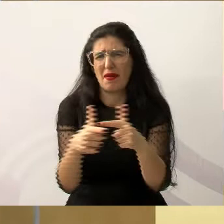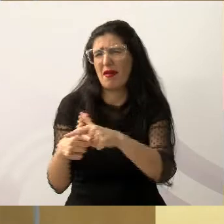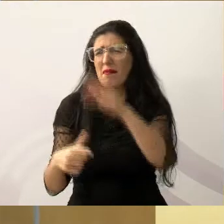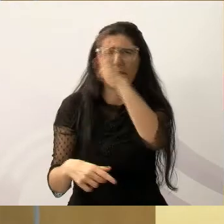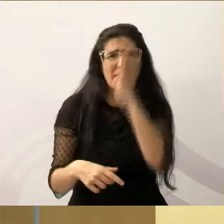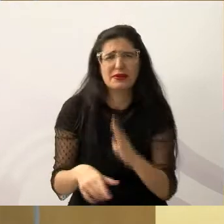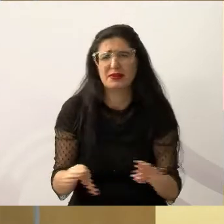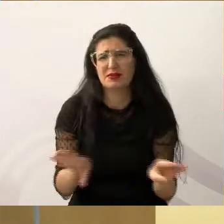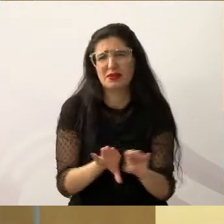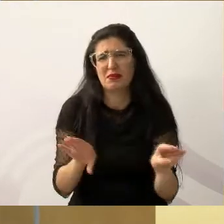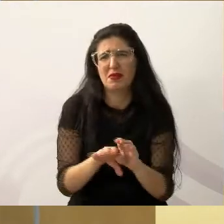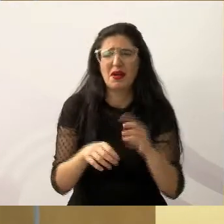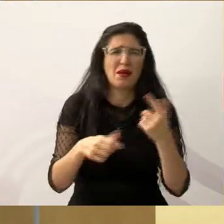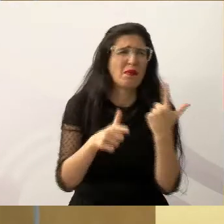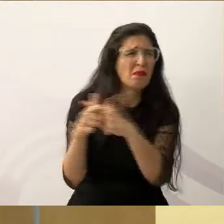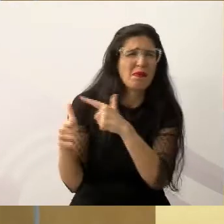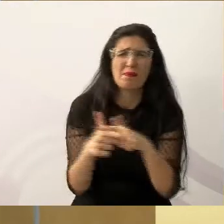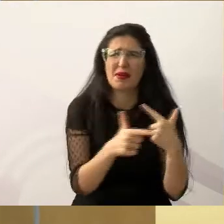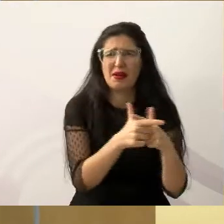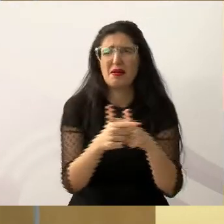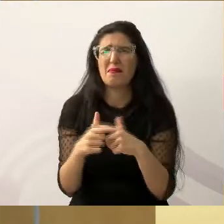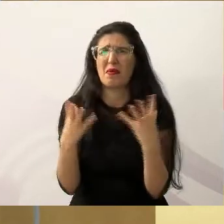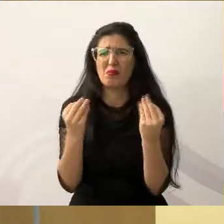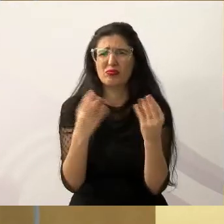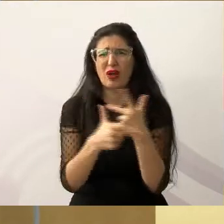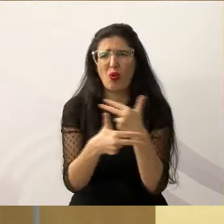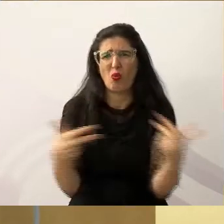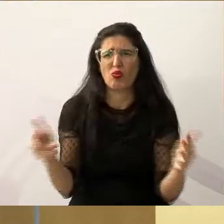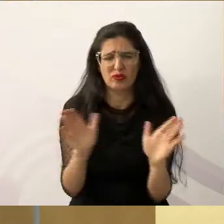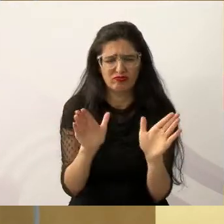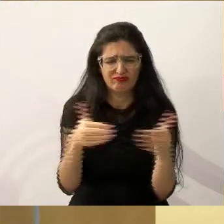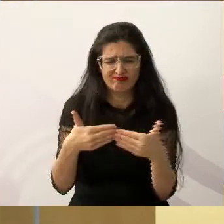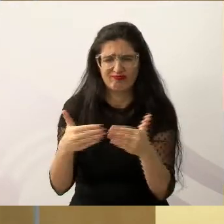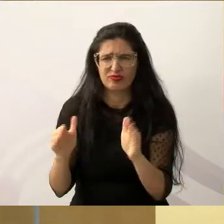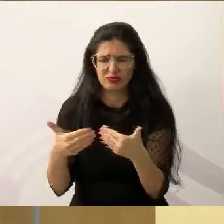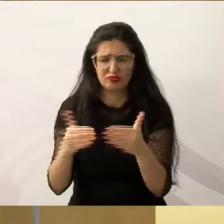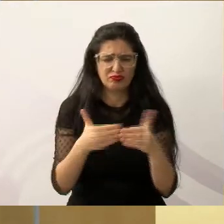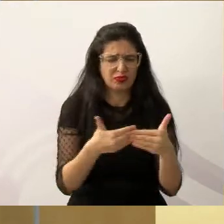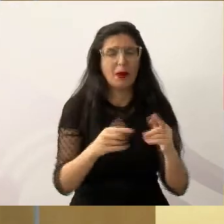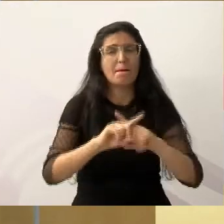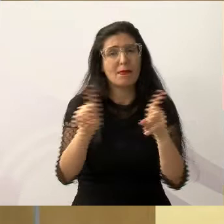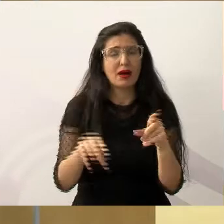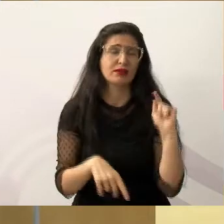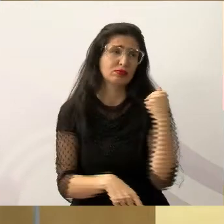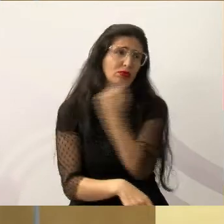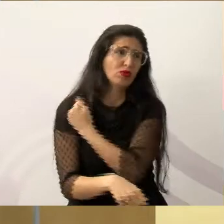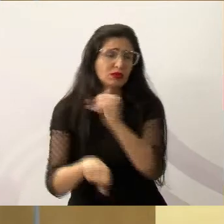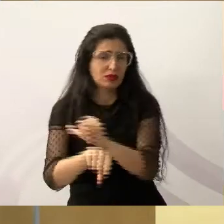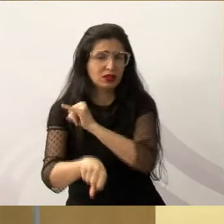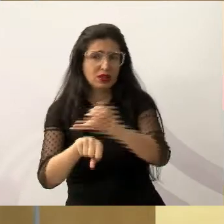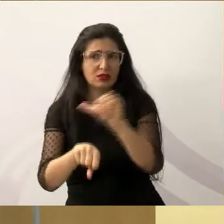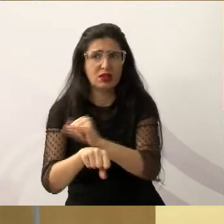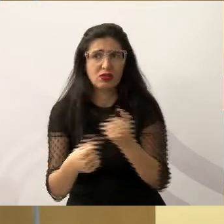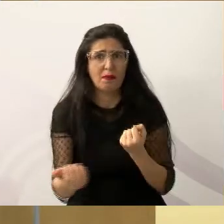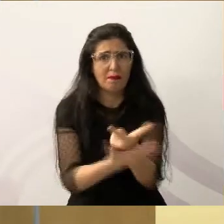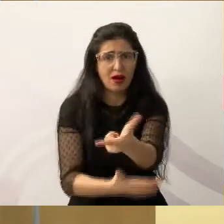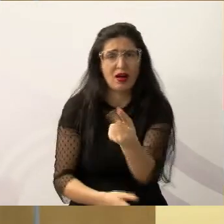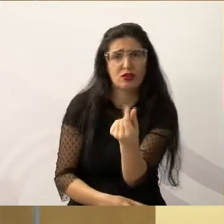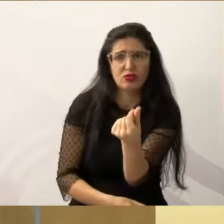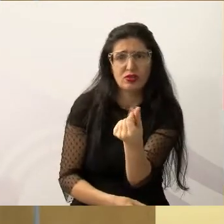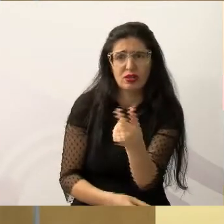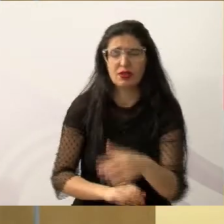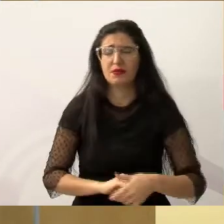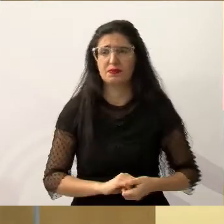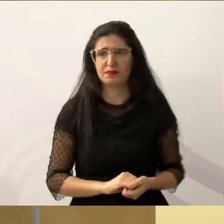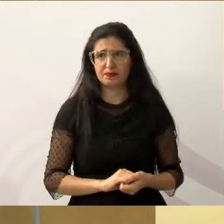que disponibilize isso de uma hora para outra, a gente pagará em dinheiro. Então, voltando, para não ficar, todas as